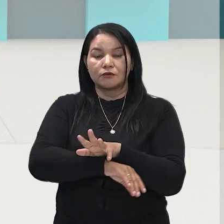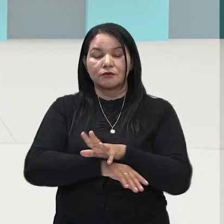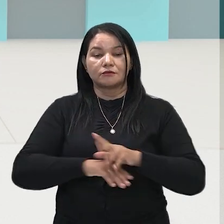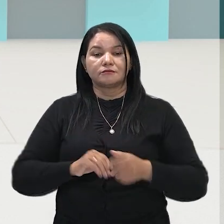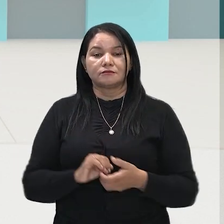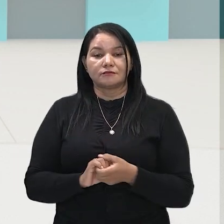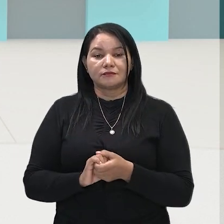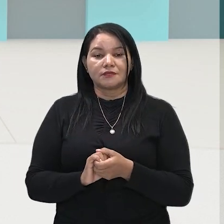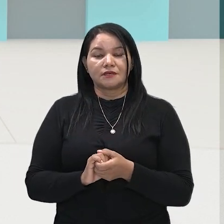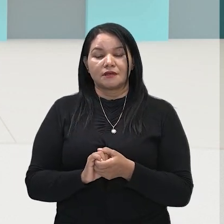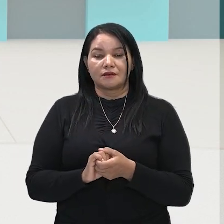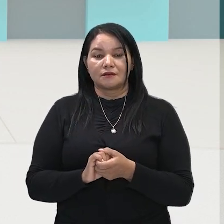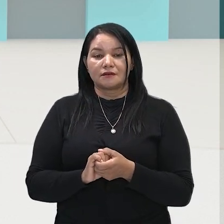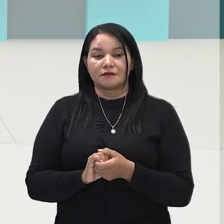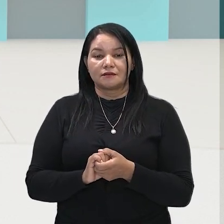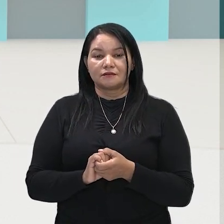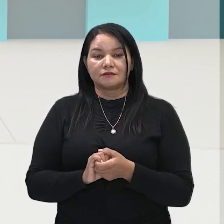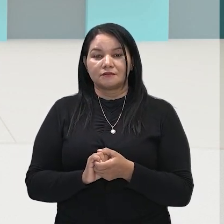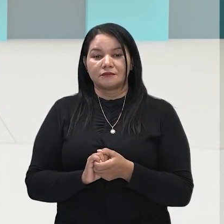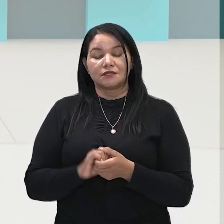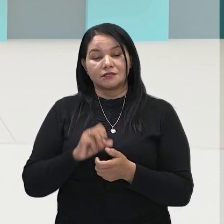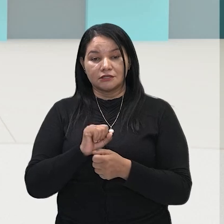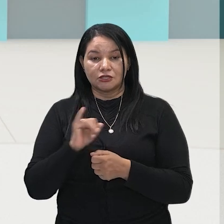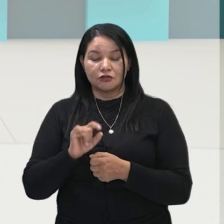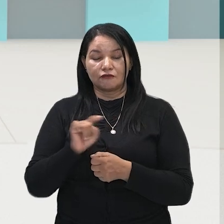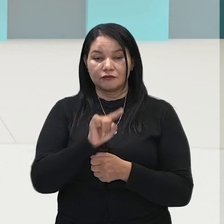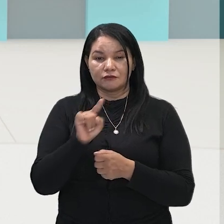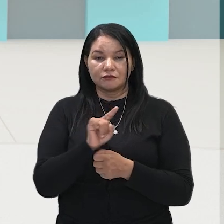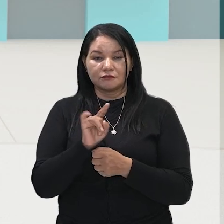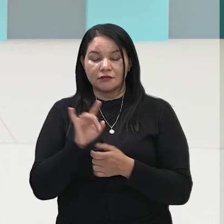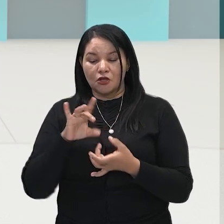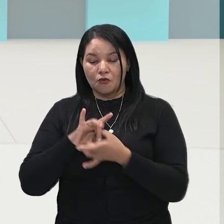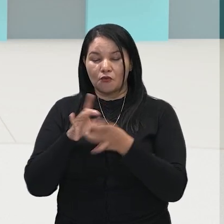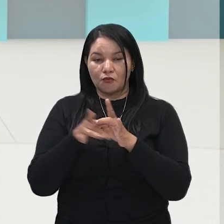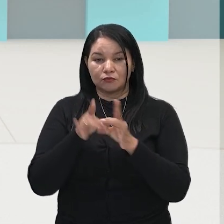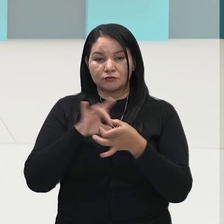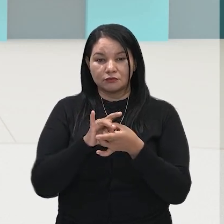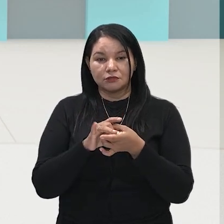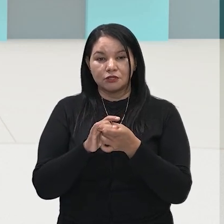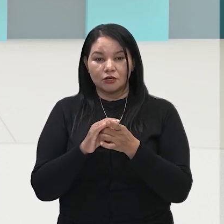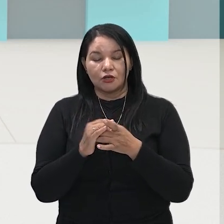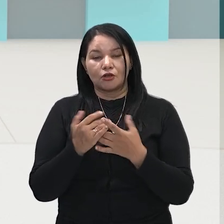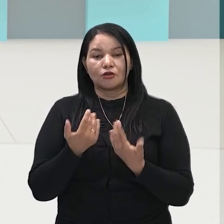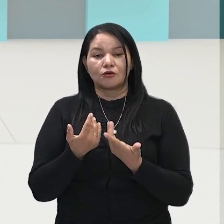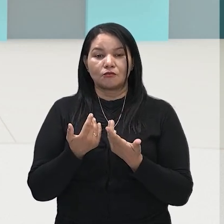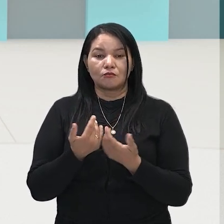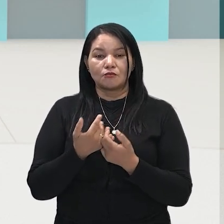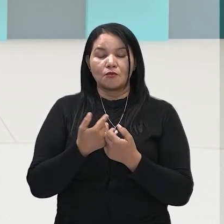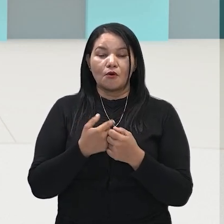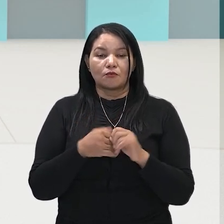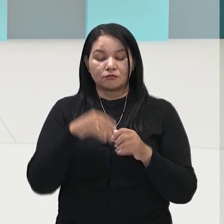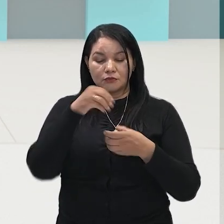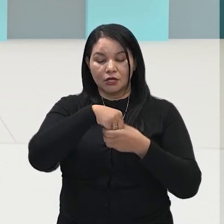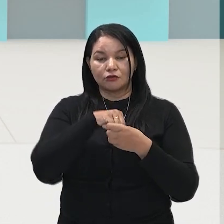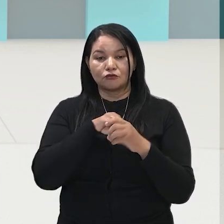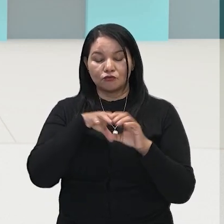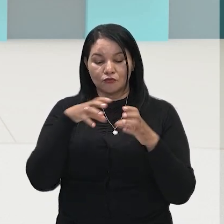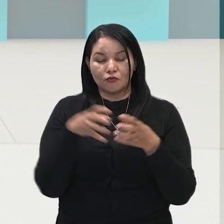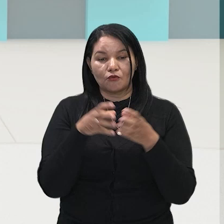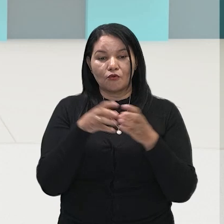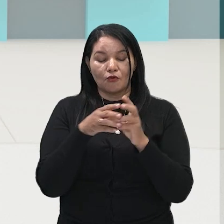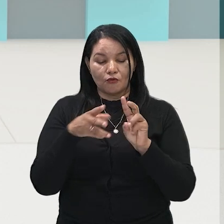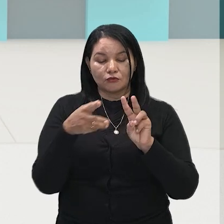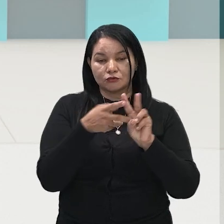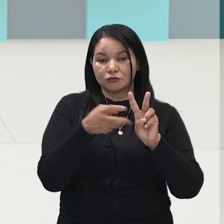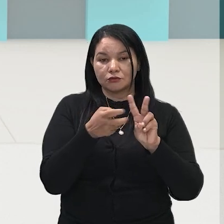não esteja dentro daquele contexto dos nossos povos originários indígenas, mas quando chega, por